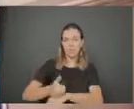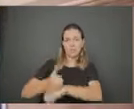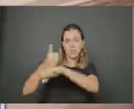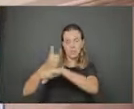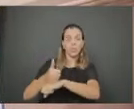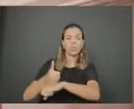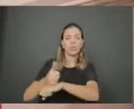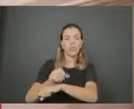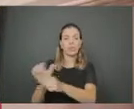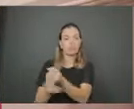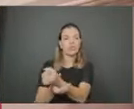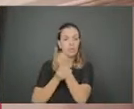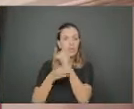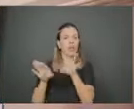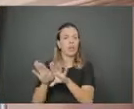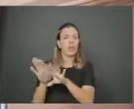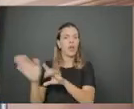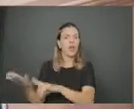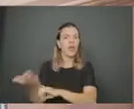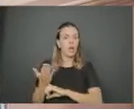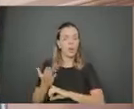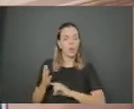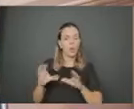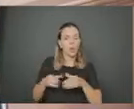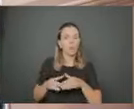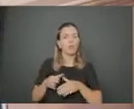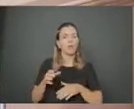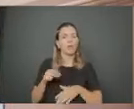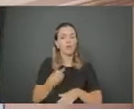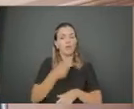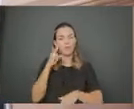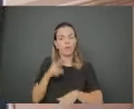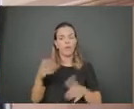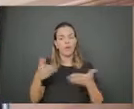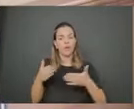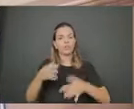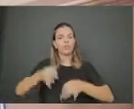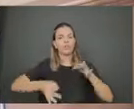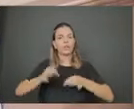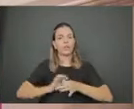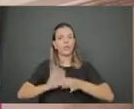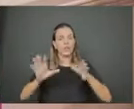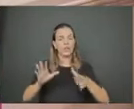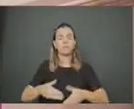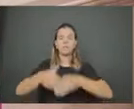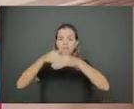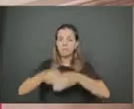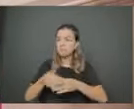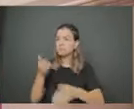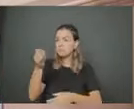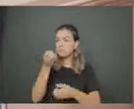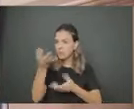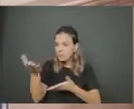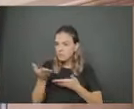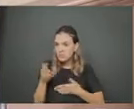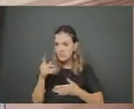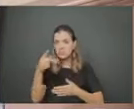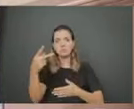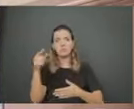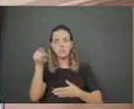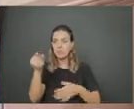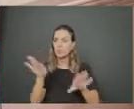nessa indicação de tribuna livre. Saudá-lo, Hudson, desejar as boas-vindas para você e todo o teu staff,